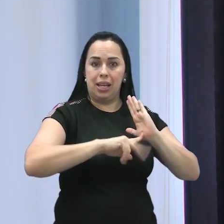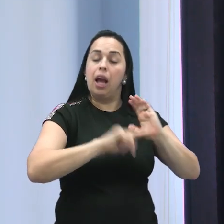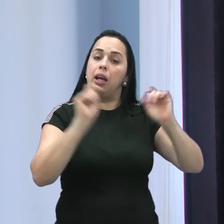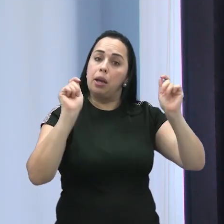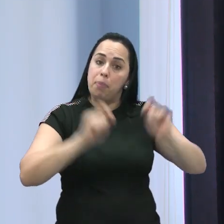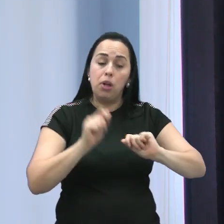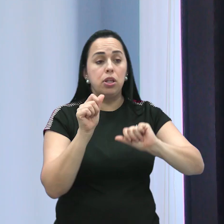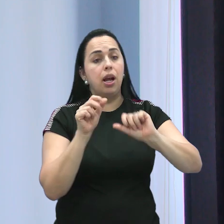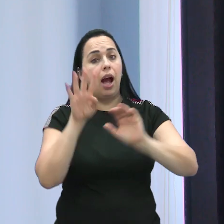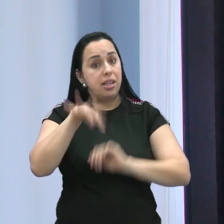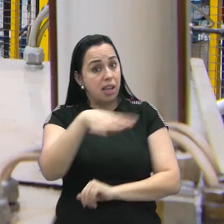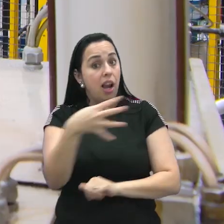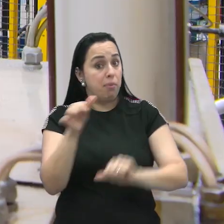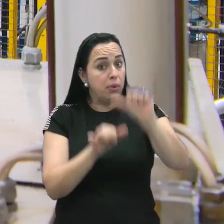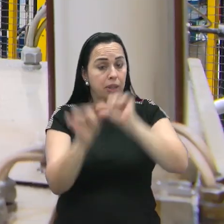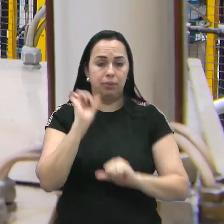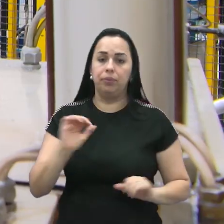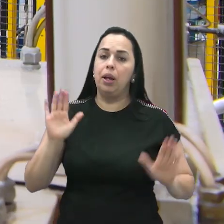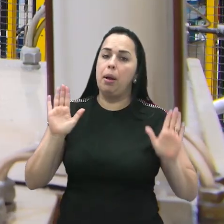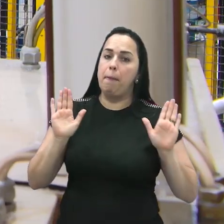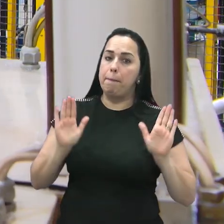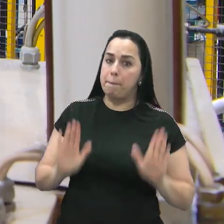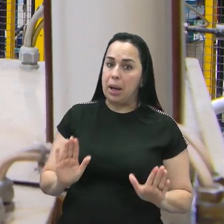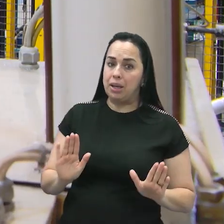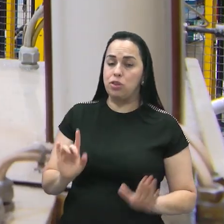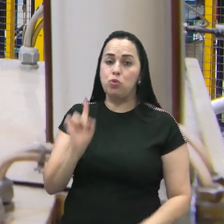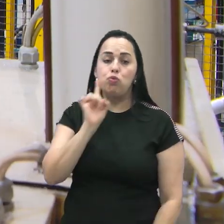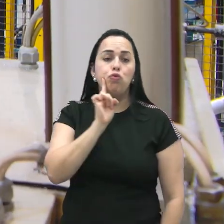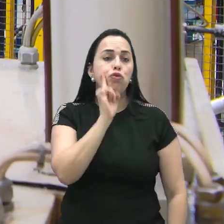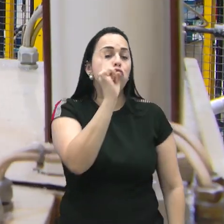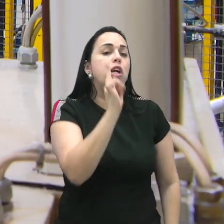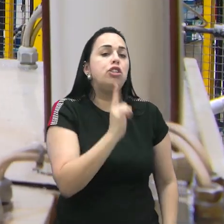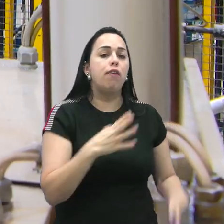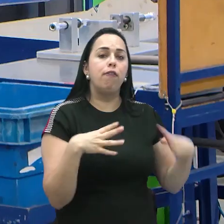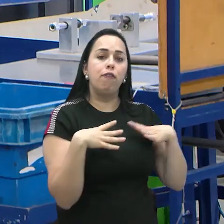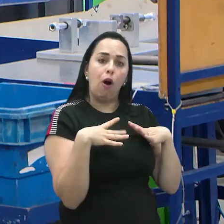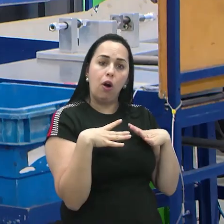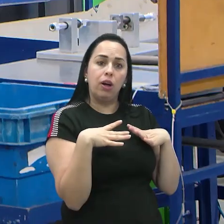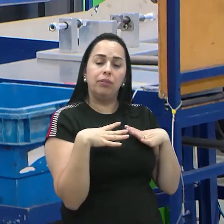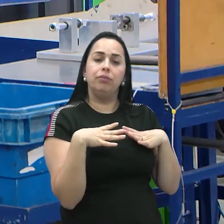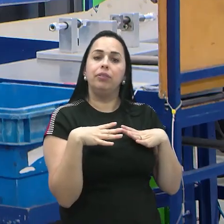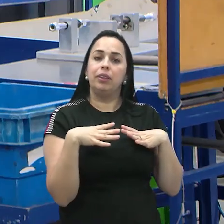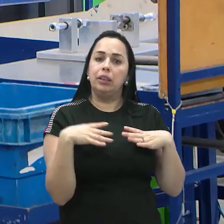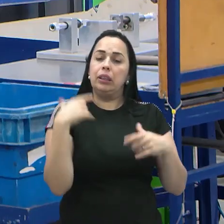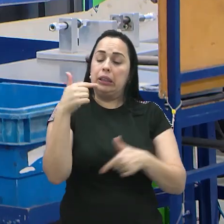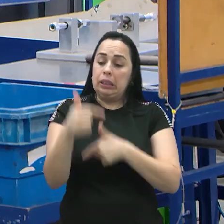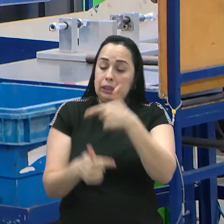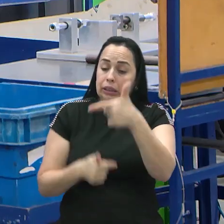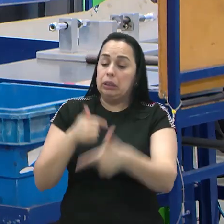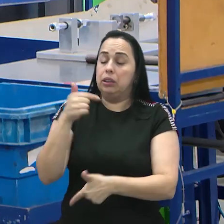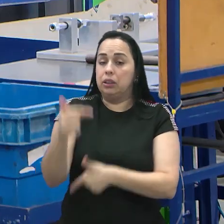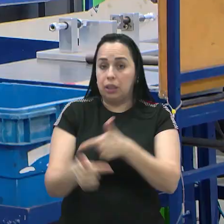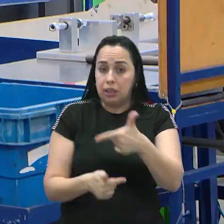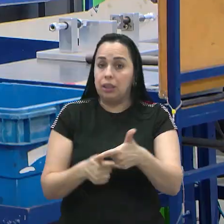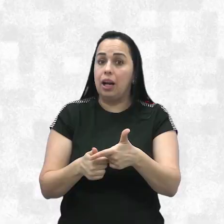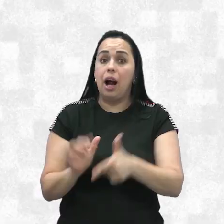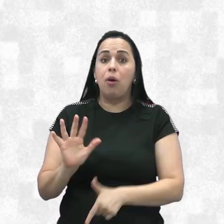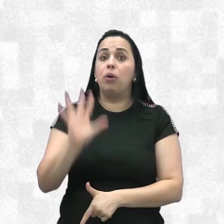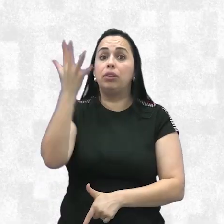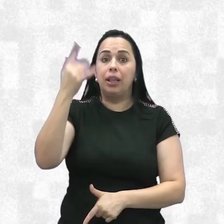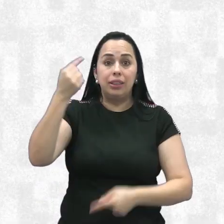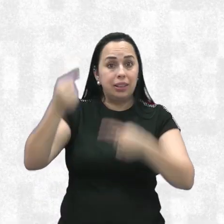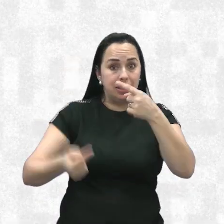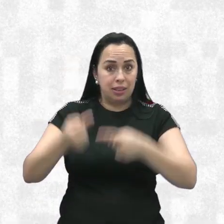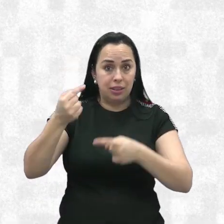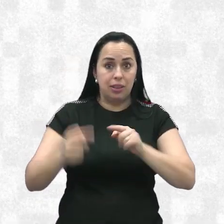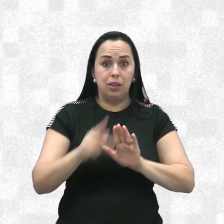pode ter alguma alteração nessa escala também. Apesar de garantir um dia de folga na semana, essa jornada está levantando diversos debates. Uma